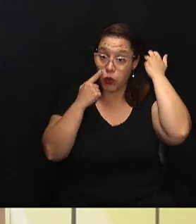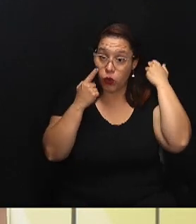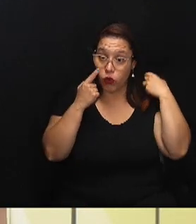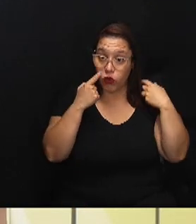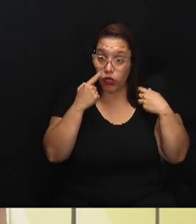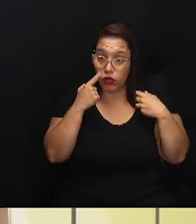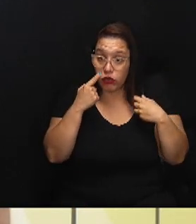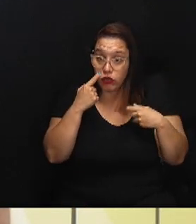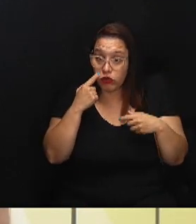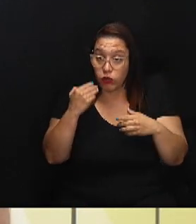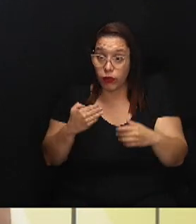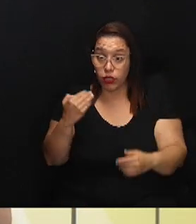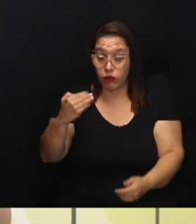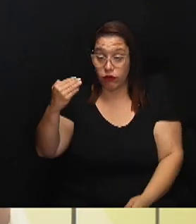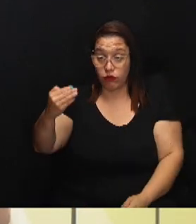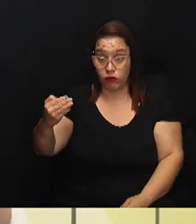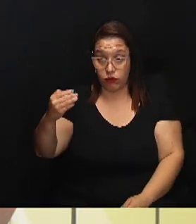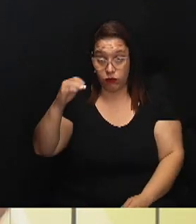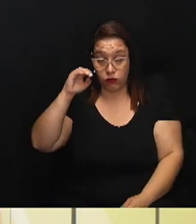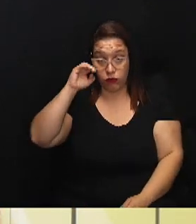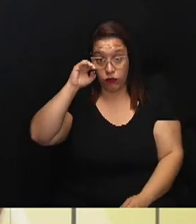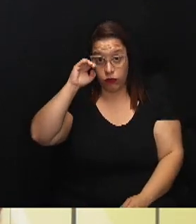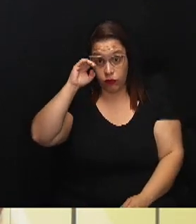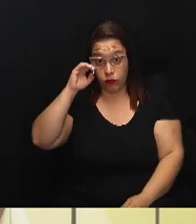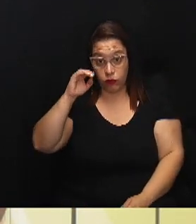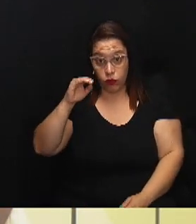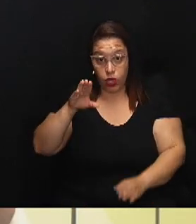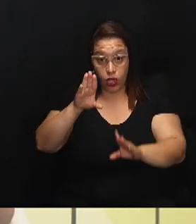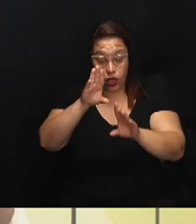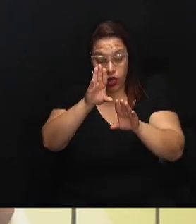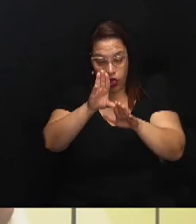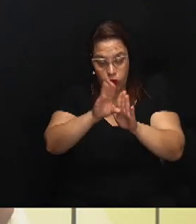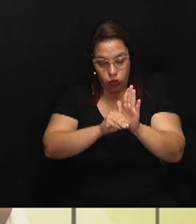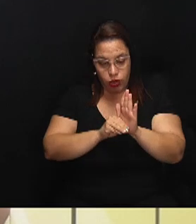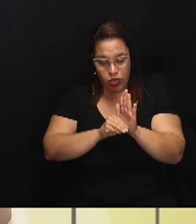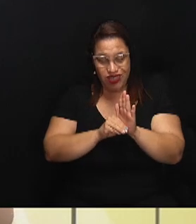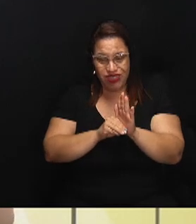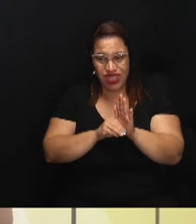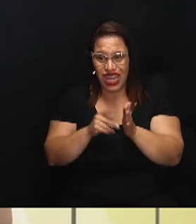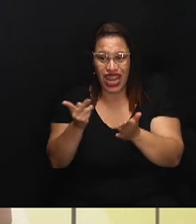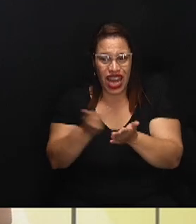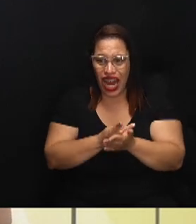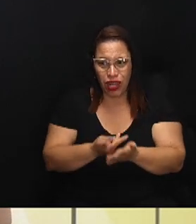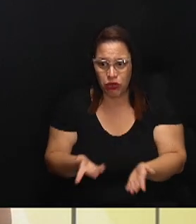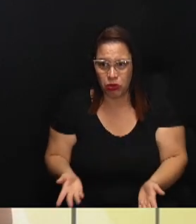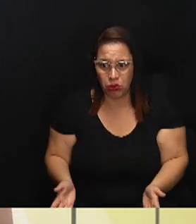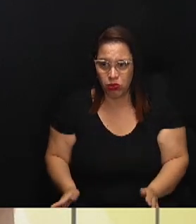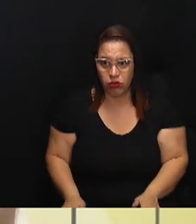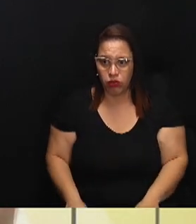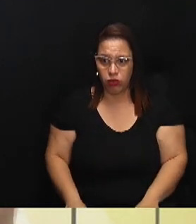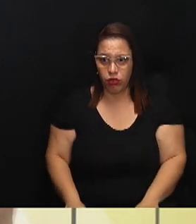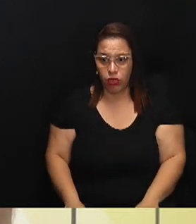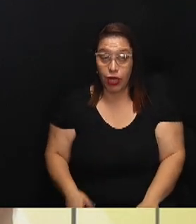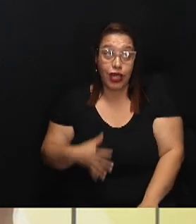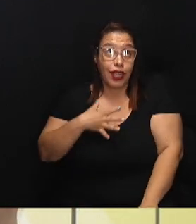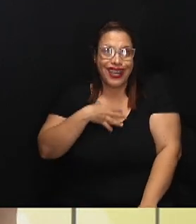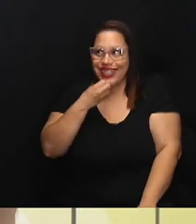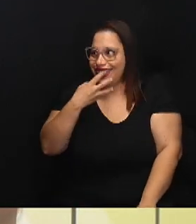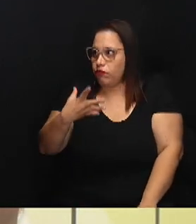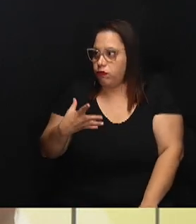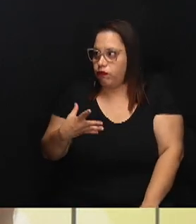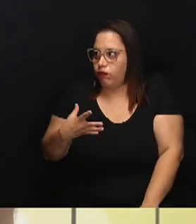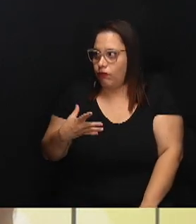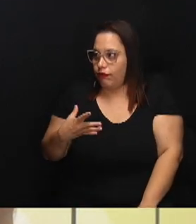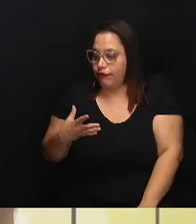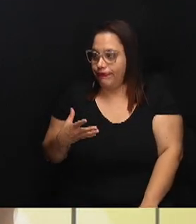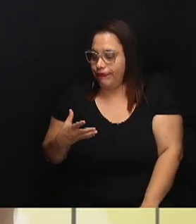uma tendência a você ter um modelo irreal, né? As pessoas, para se sentir bem, né, isso faz parte